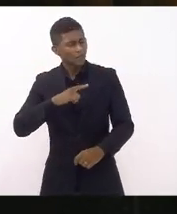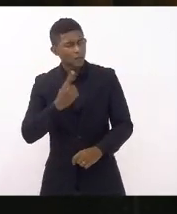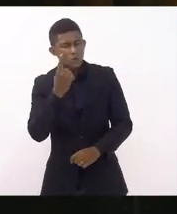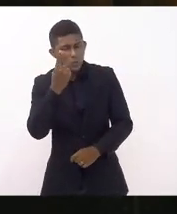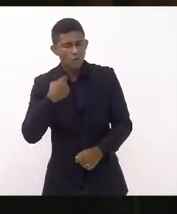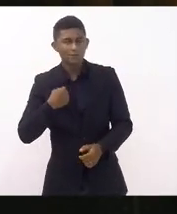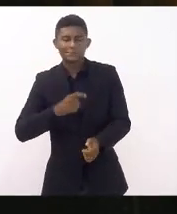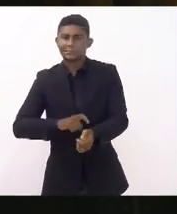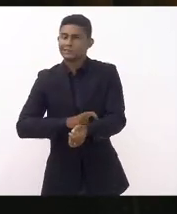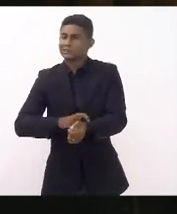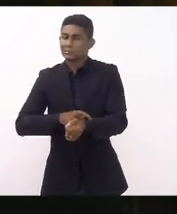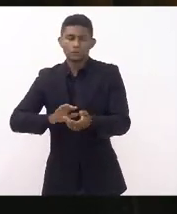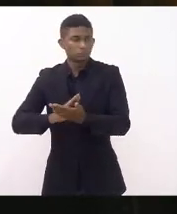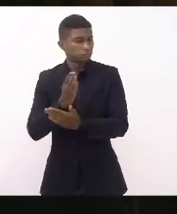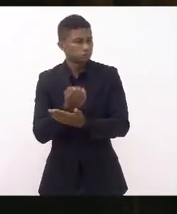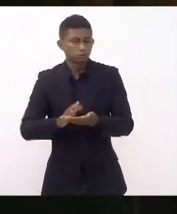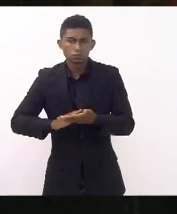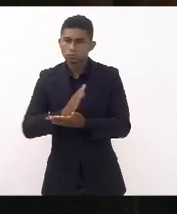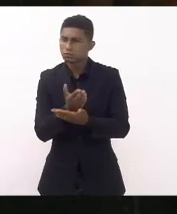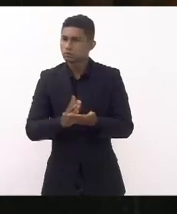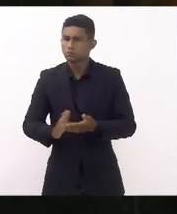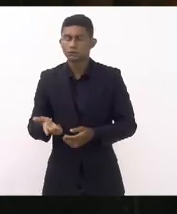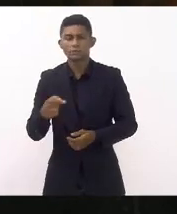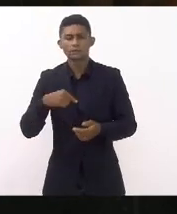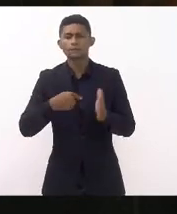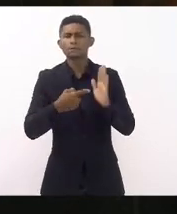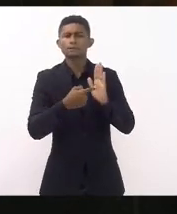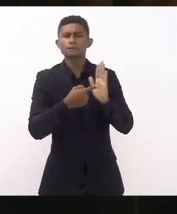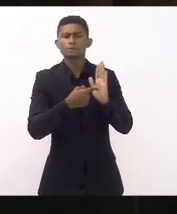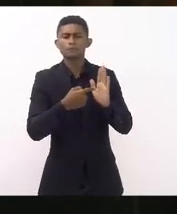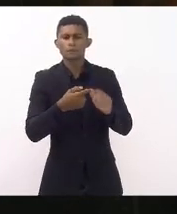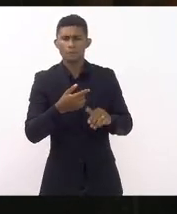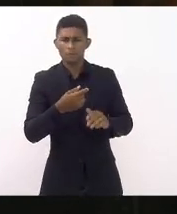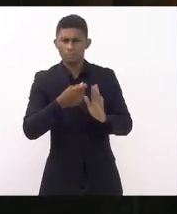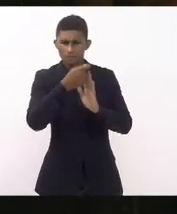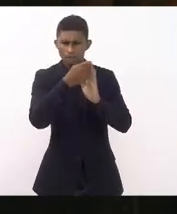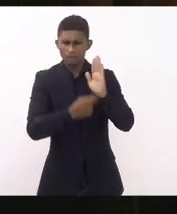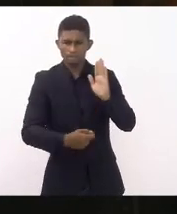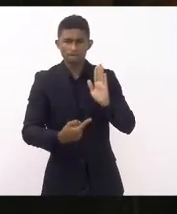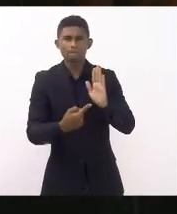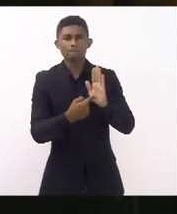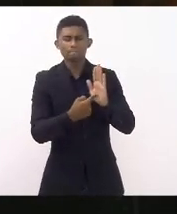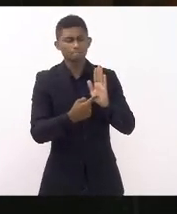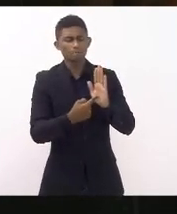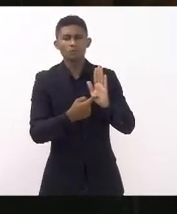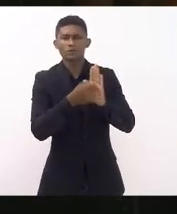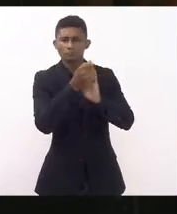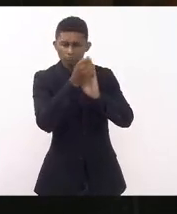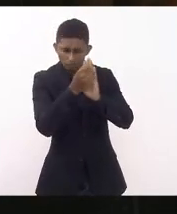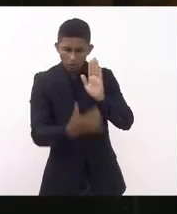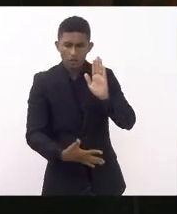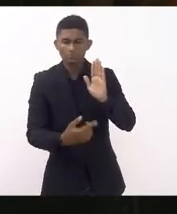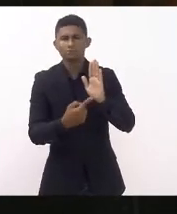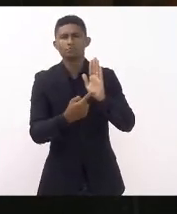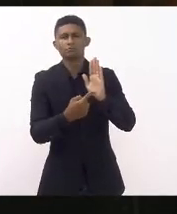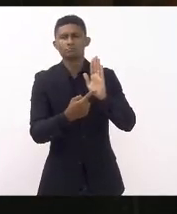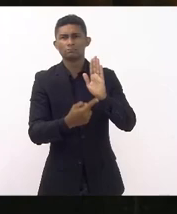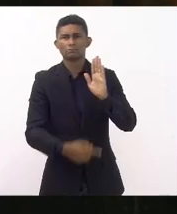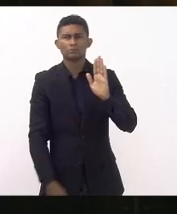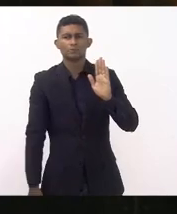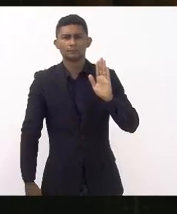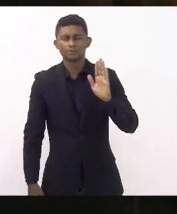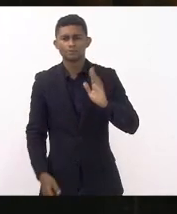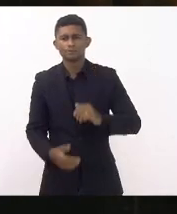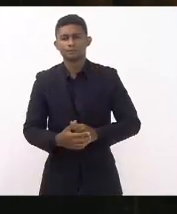incomoda constantemente, e aqui nessa matéria do Magna Vita descreveu muito isso que eu tenho